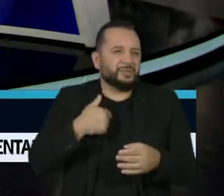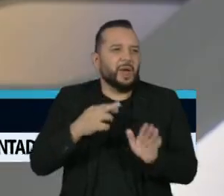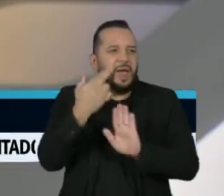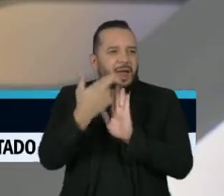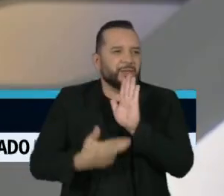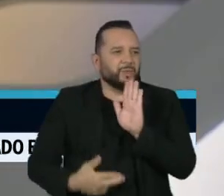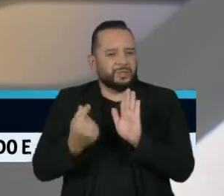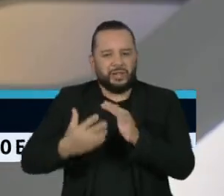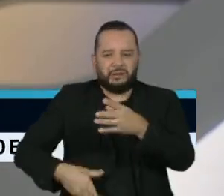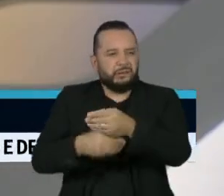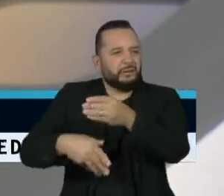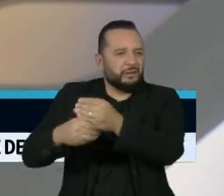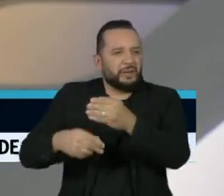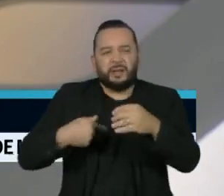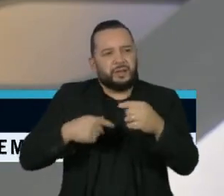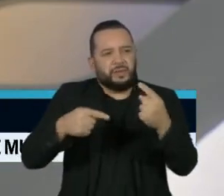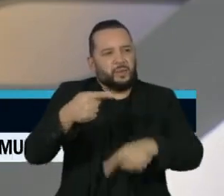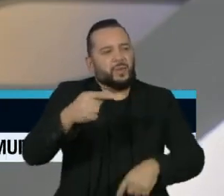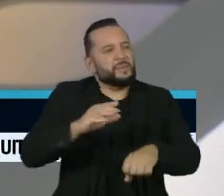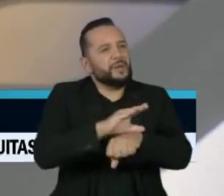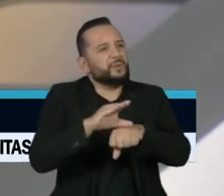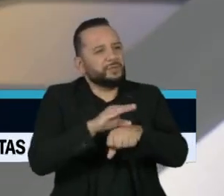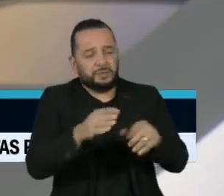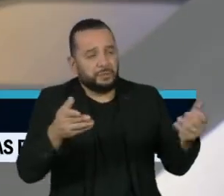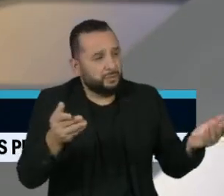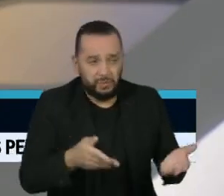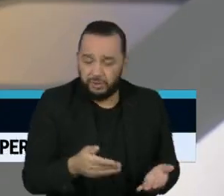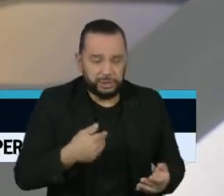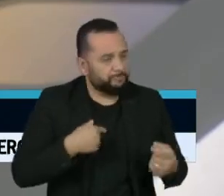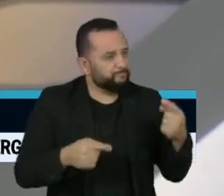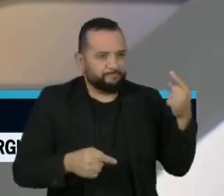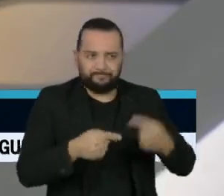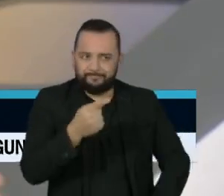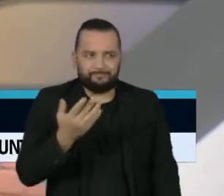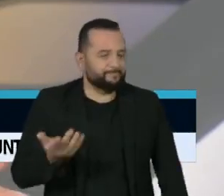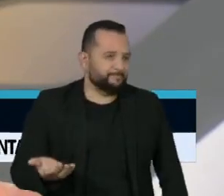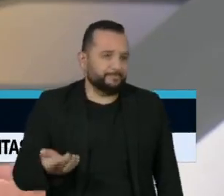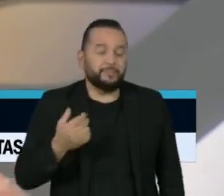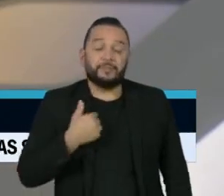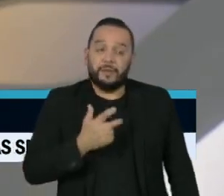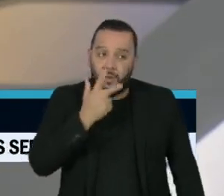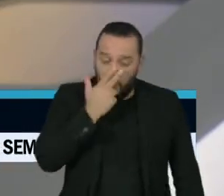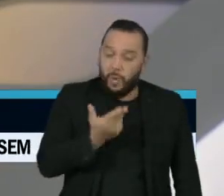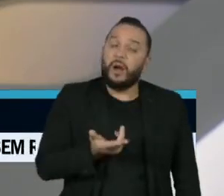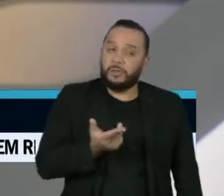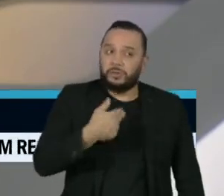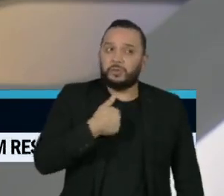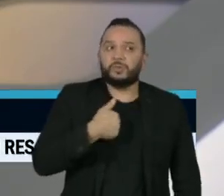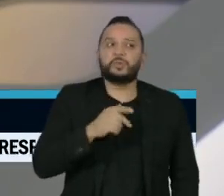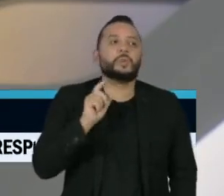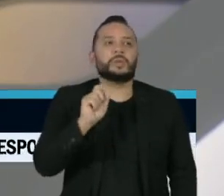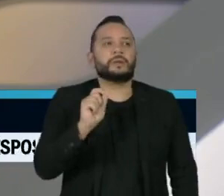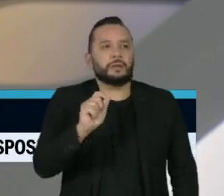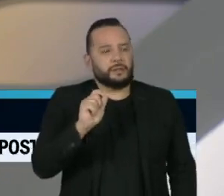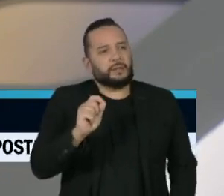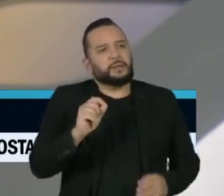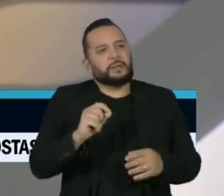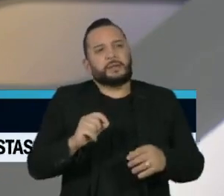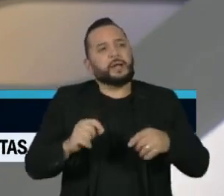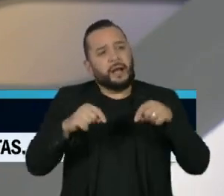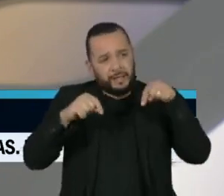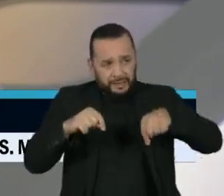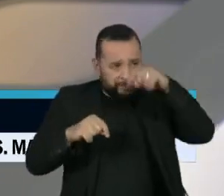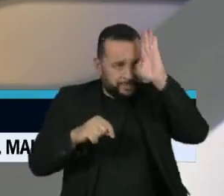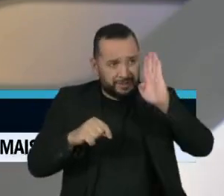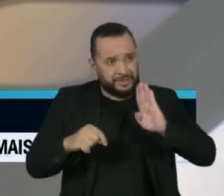com o que a Constituição define hoje. Agora, eu acho que a outra coisa que está ligada a isso é a federação brasileira, quer